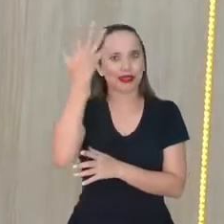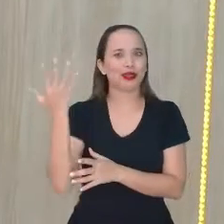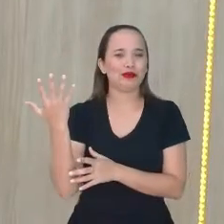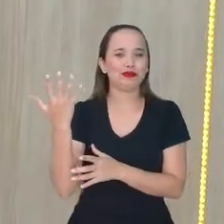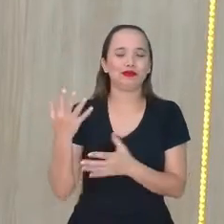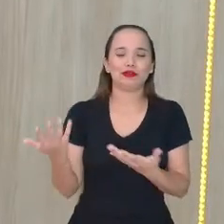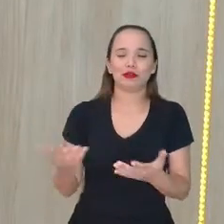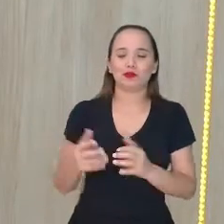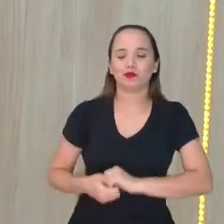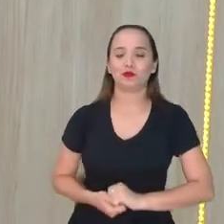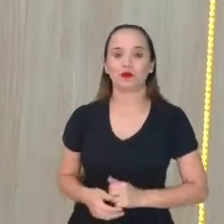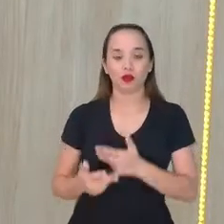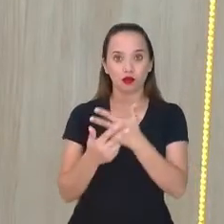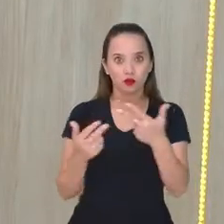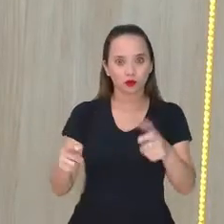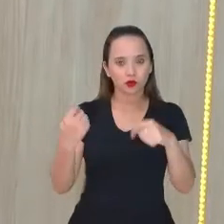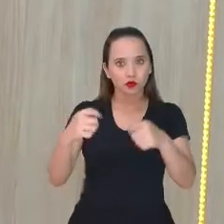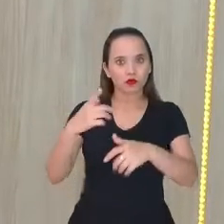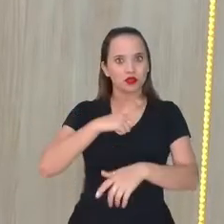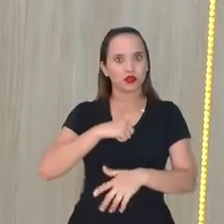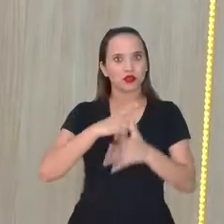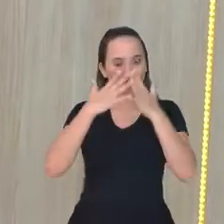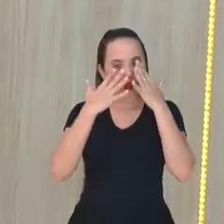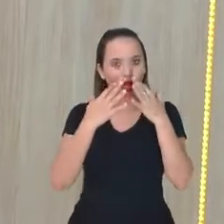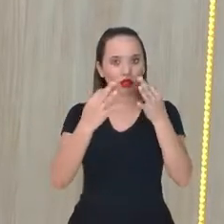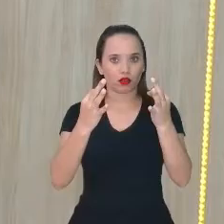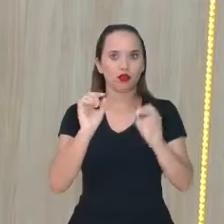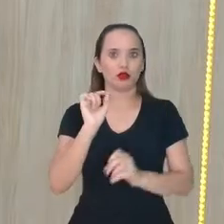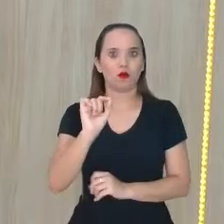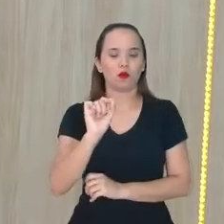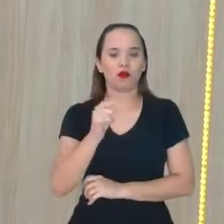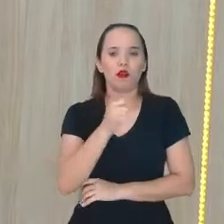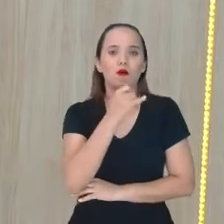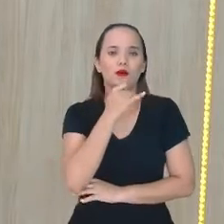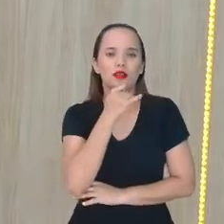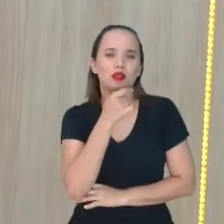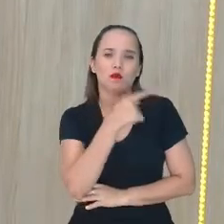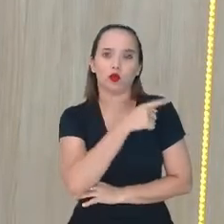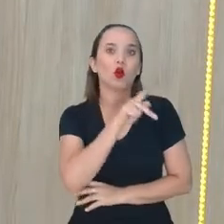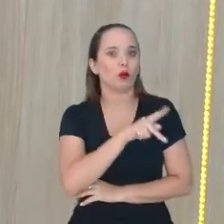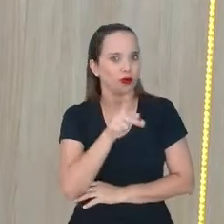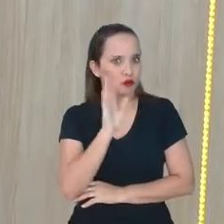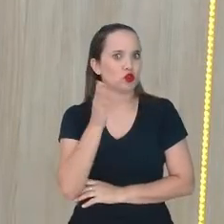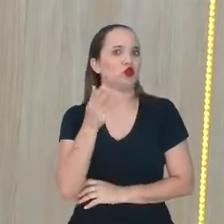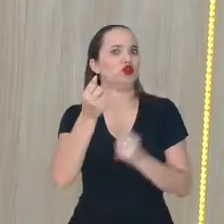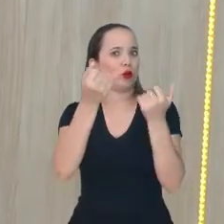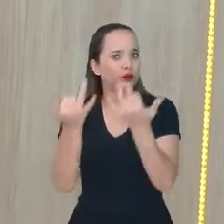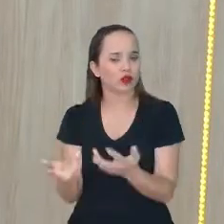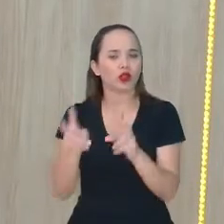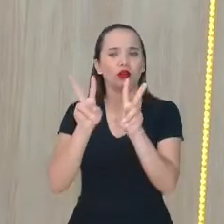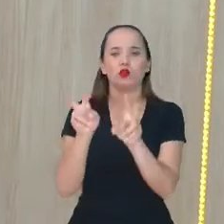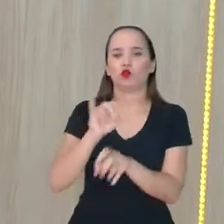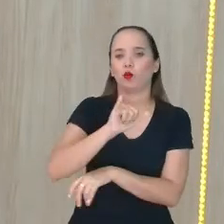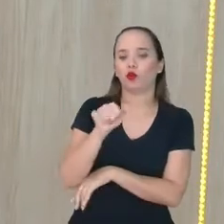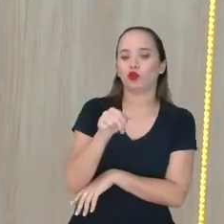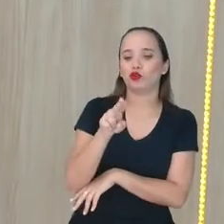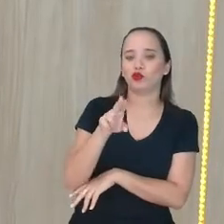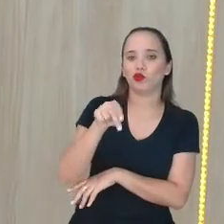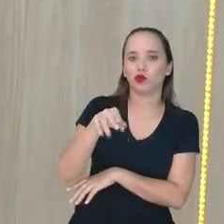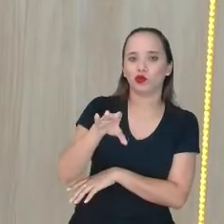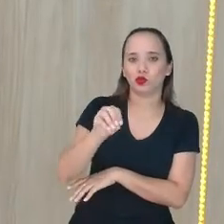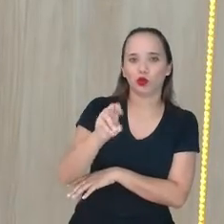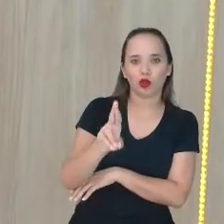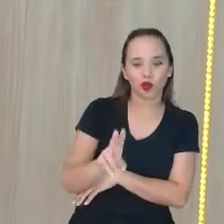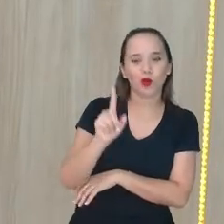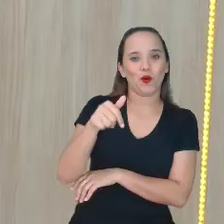gente precisa aqui chamar a atenção também, que é esse exemplo, né, que o professor Gilson trouxe, que Juninho agora que é agricultor,